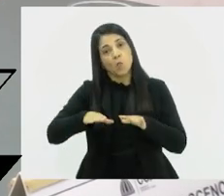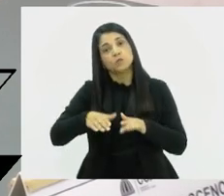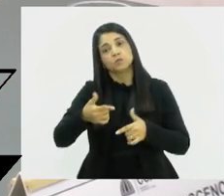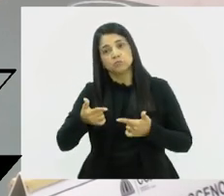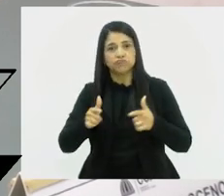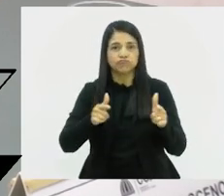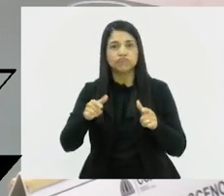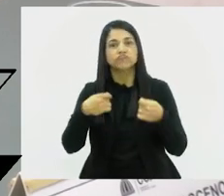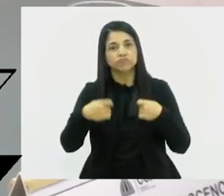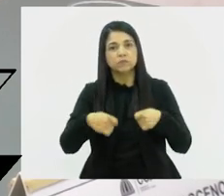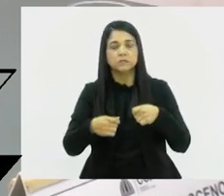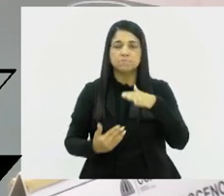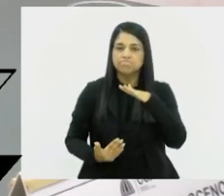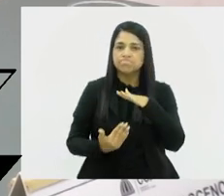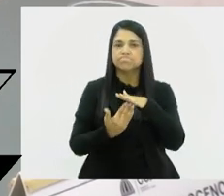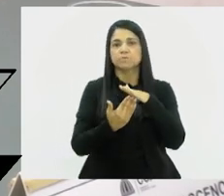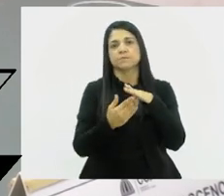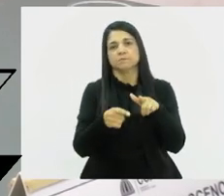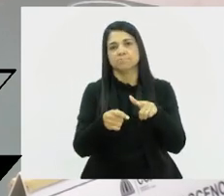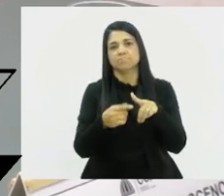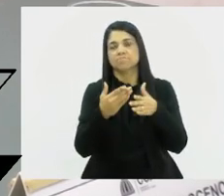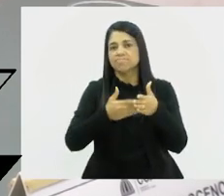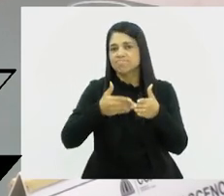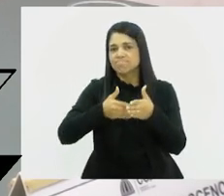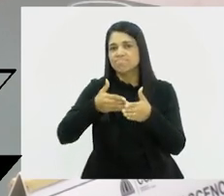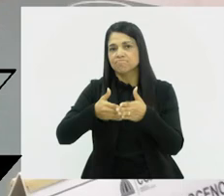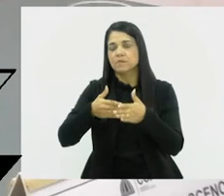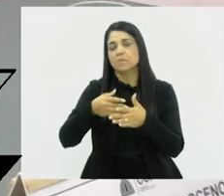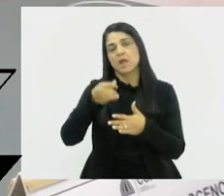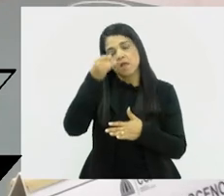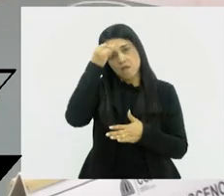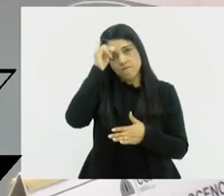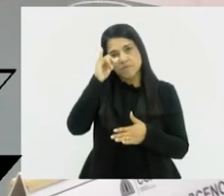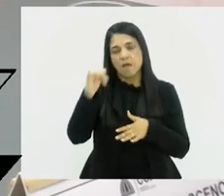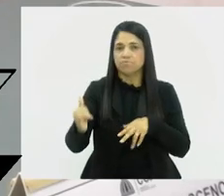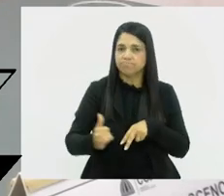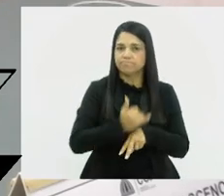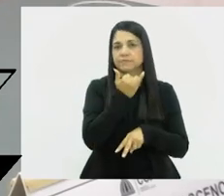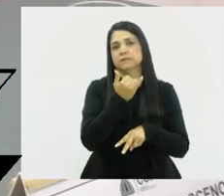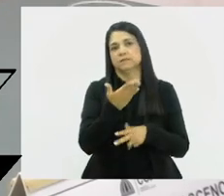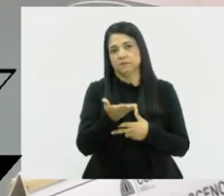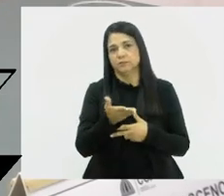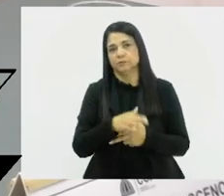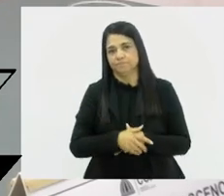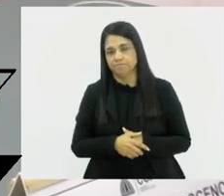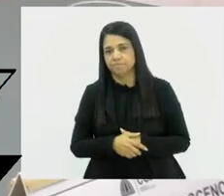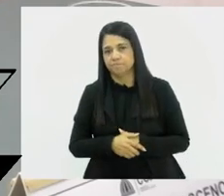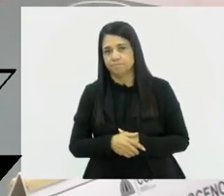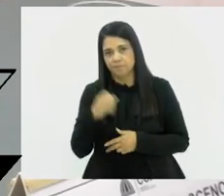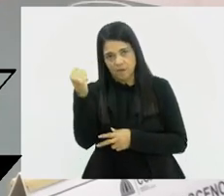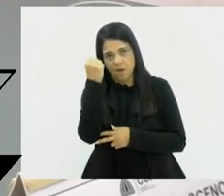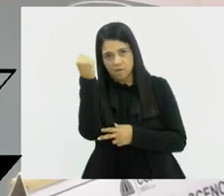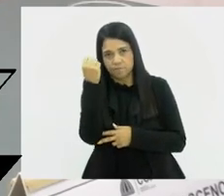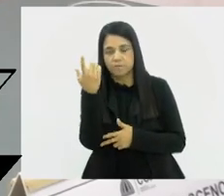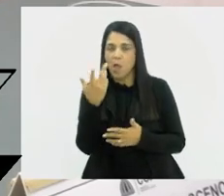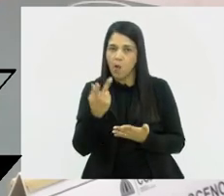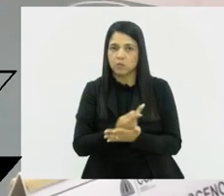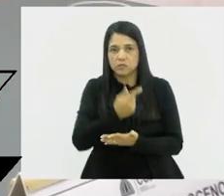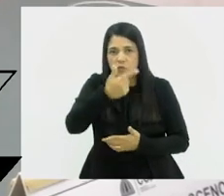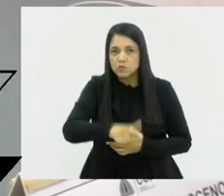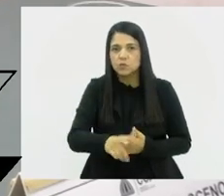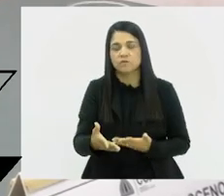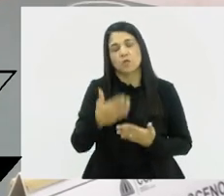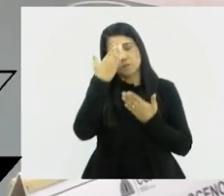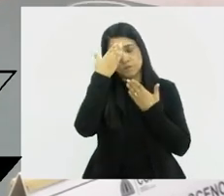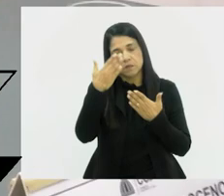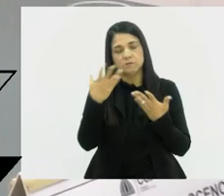haja uma restrição um pouco maior para evitar que acidentes trágicos como esse sejam, né, continuem acontecendo. É isso que eu gostaria de falar. Muito